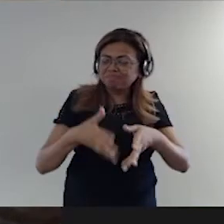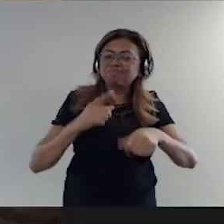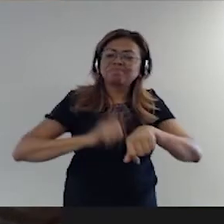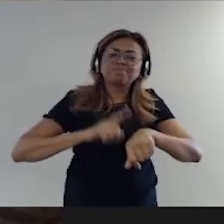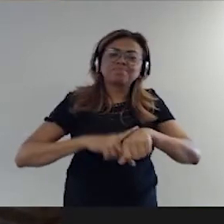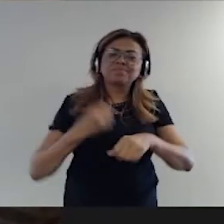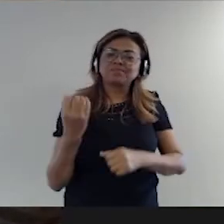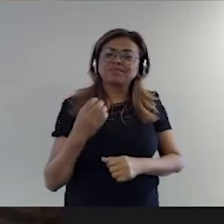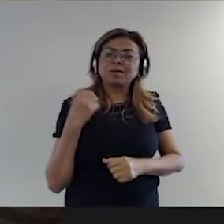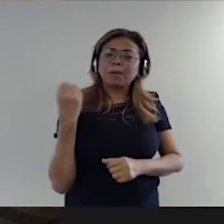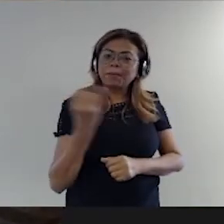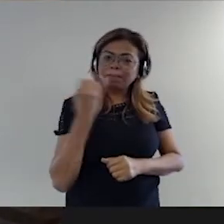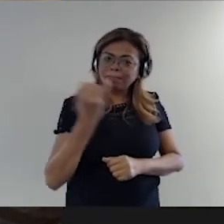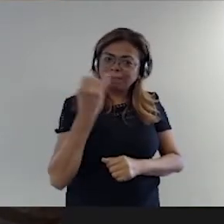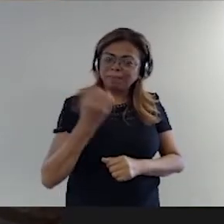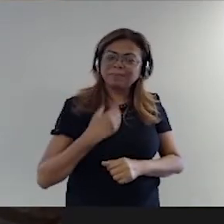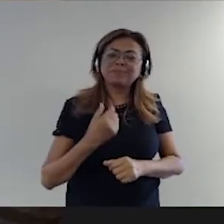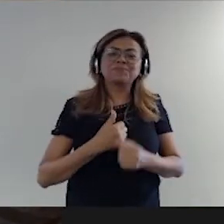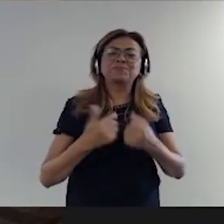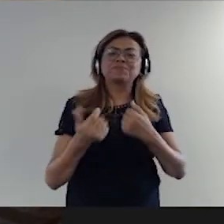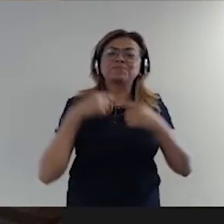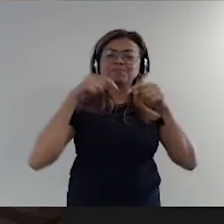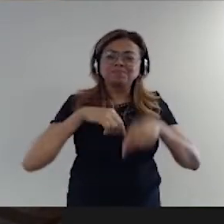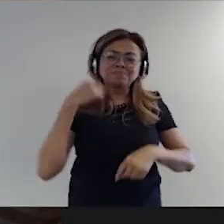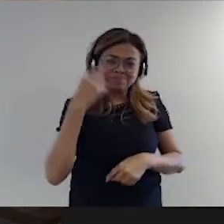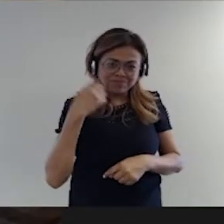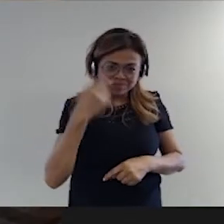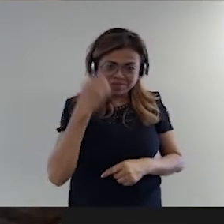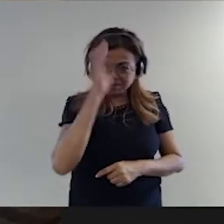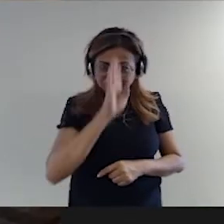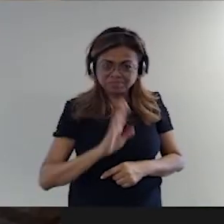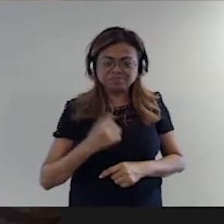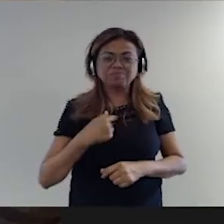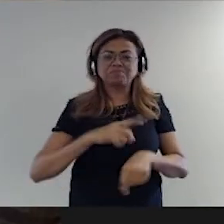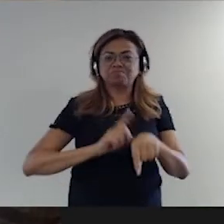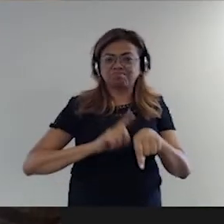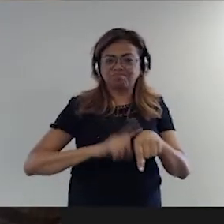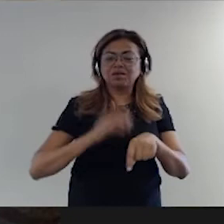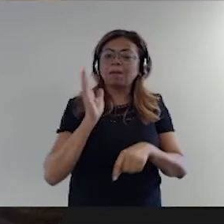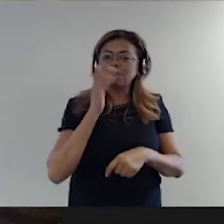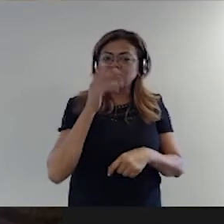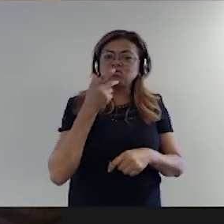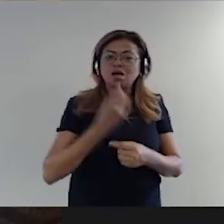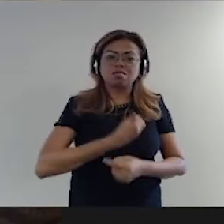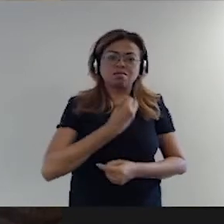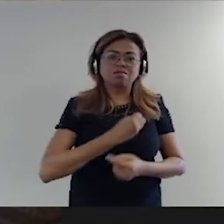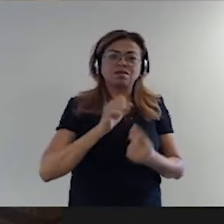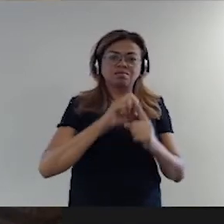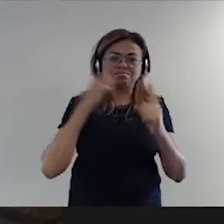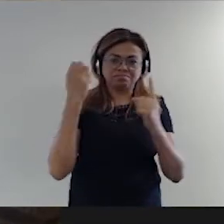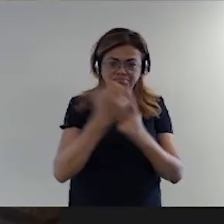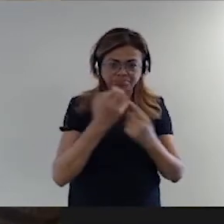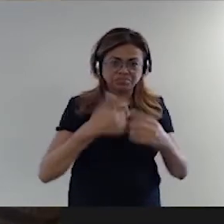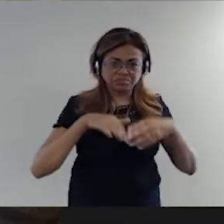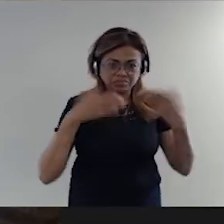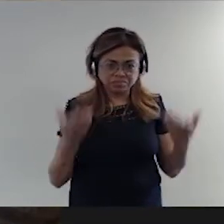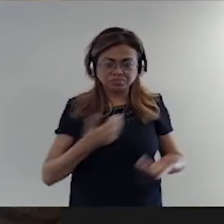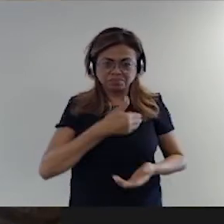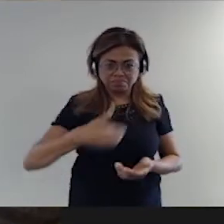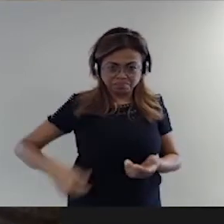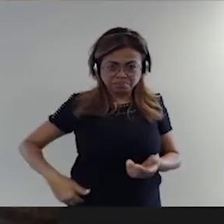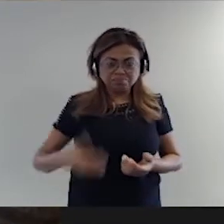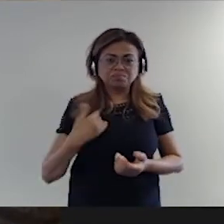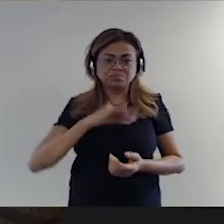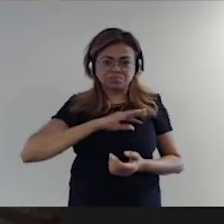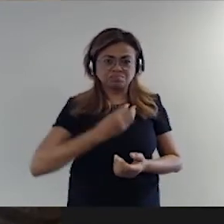tão importante da advocacia brasileira. Eu, há algum tempo, já estou na vida pública, mas a vida pública é estar.